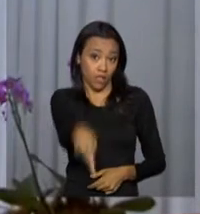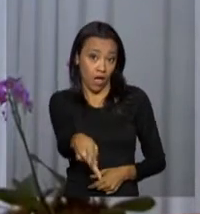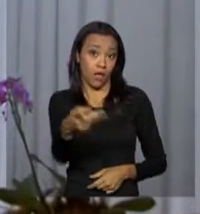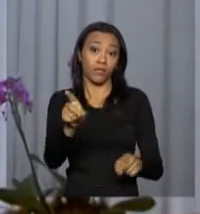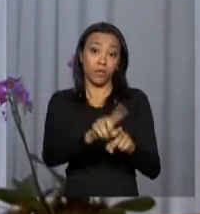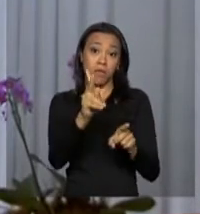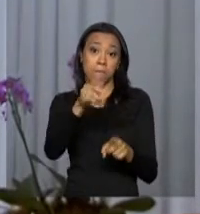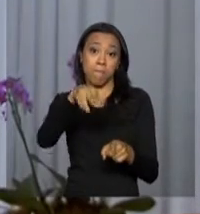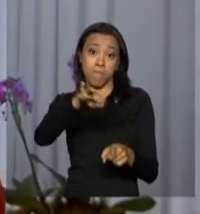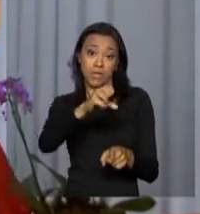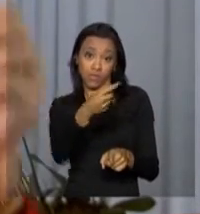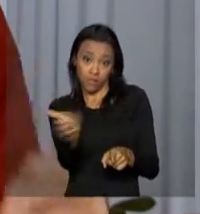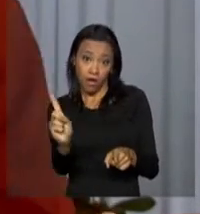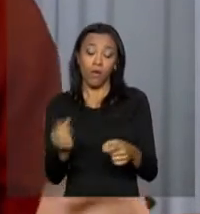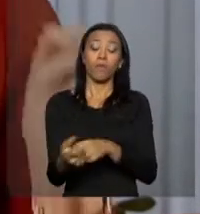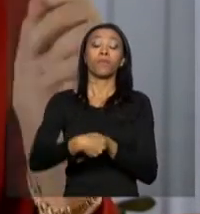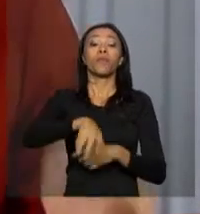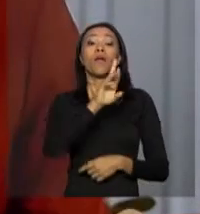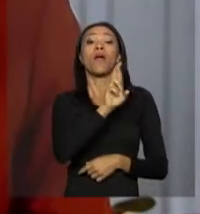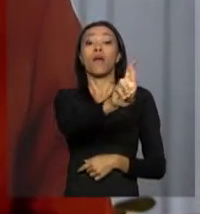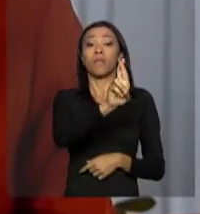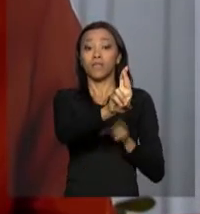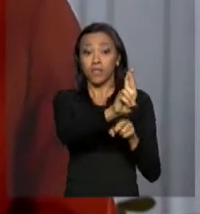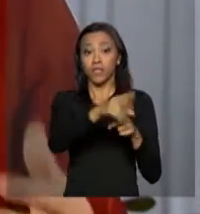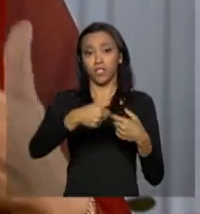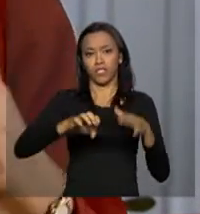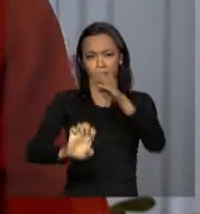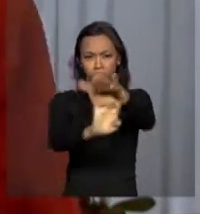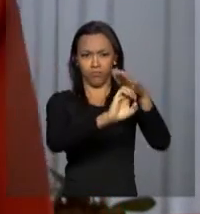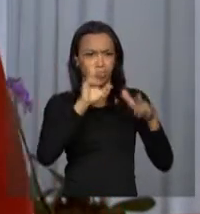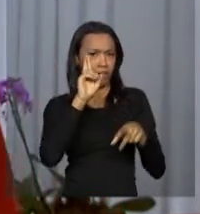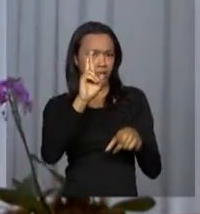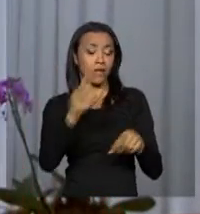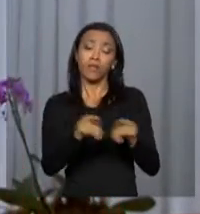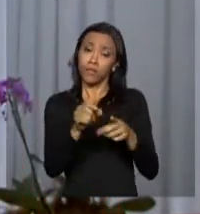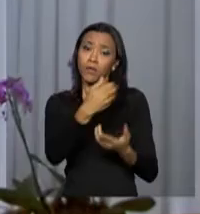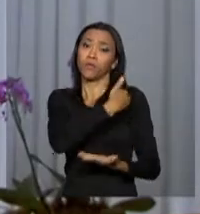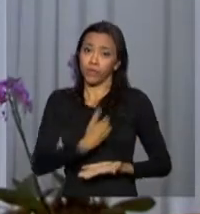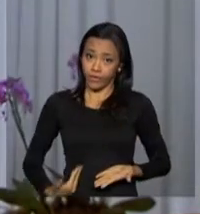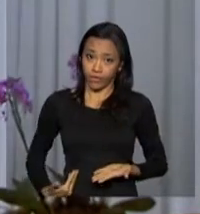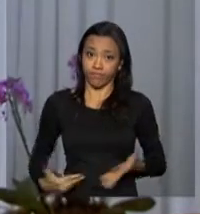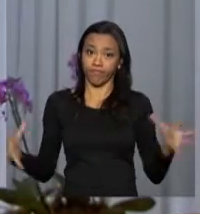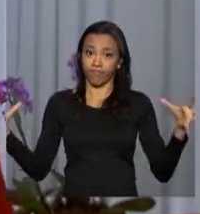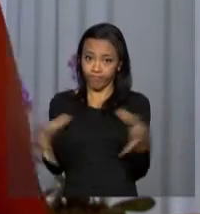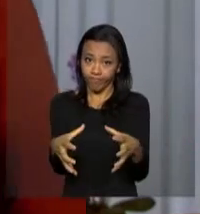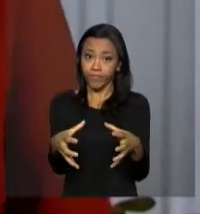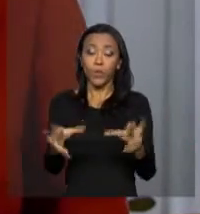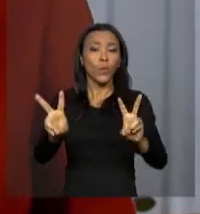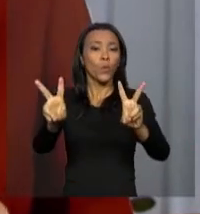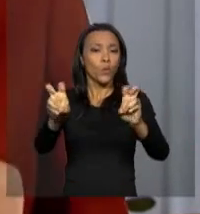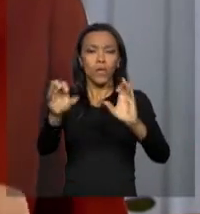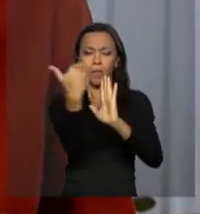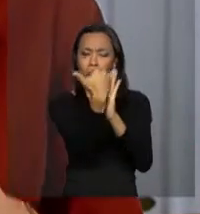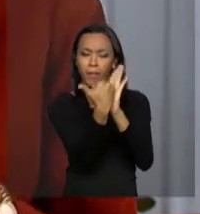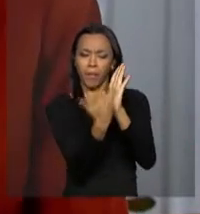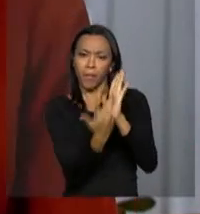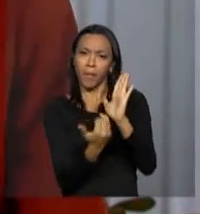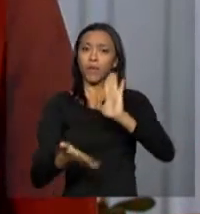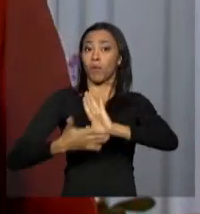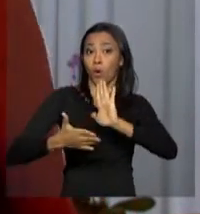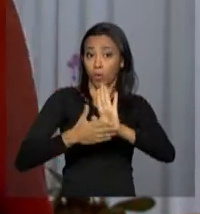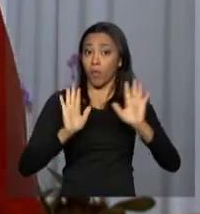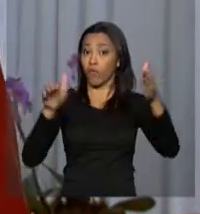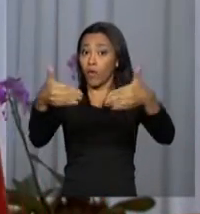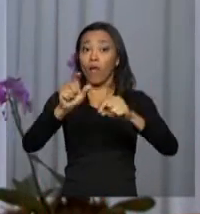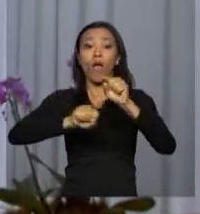e pensionistas, os representantes dos empresários e o governo. A pauta dos trabalhos que propomos ao